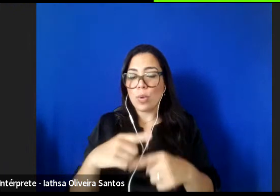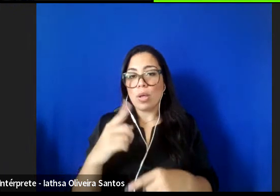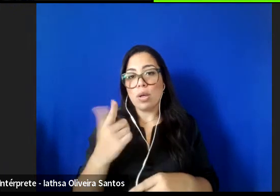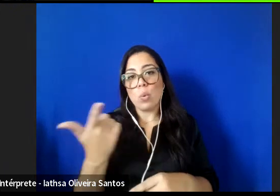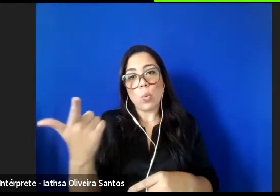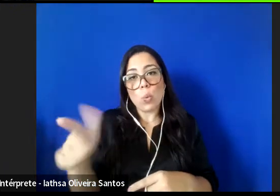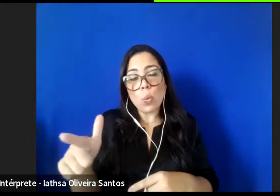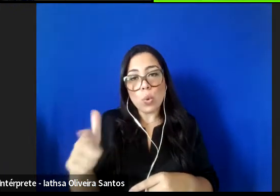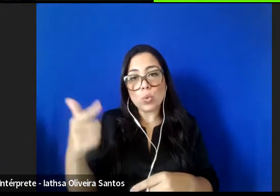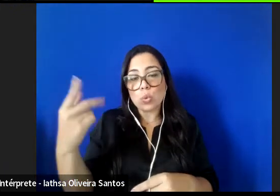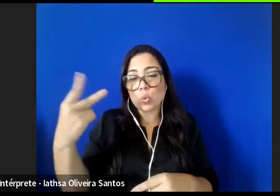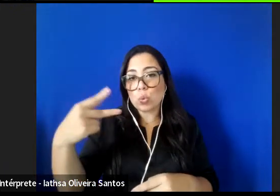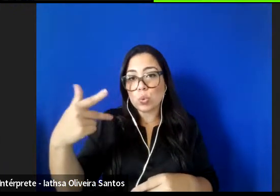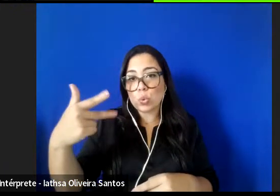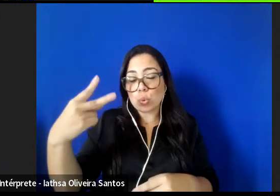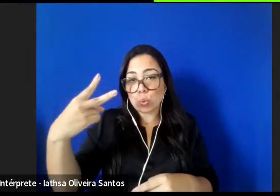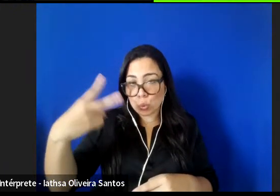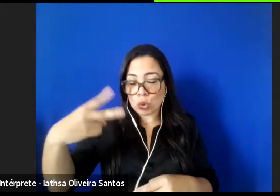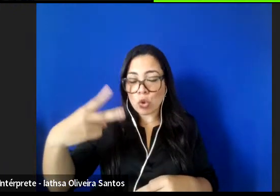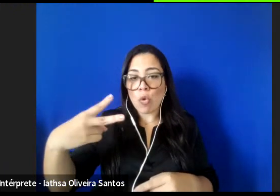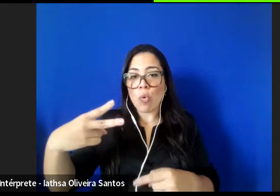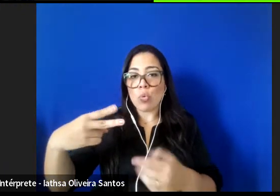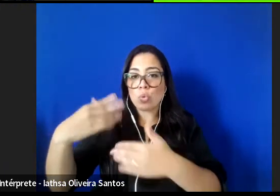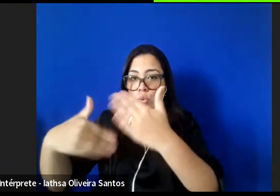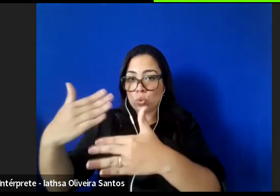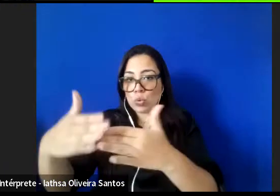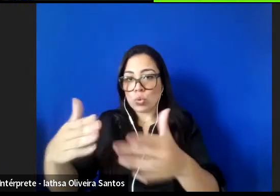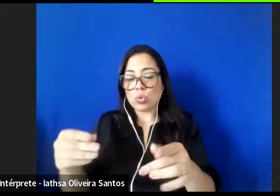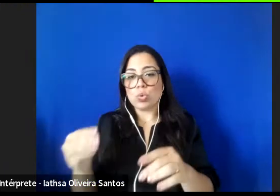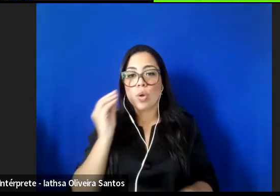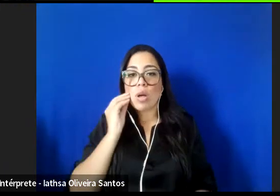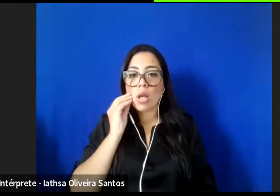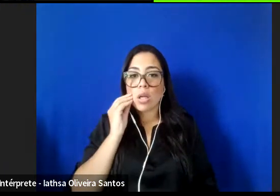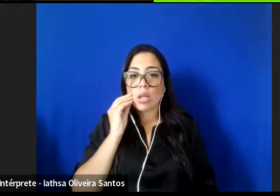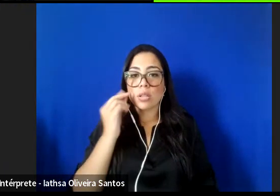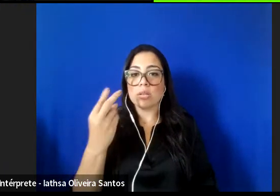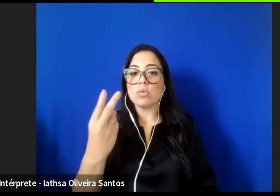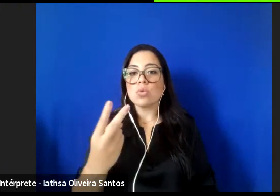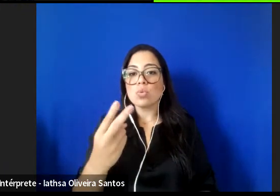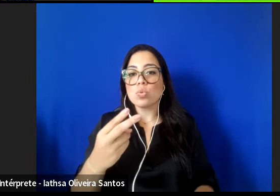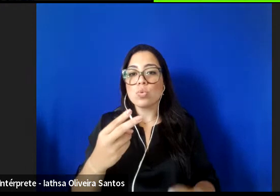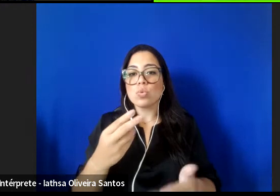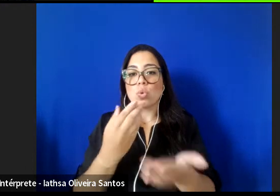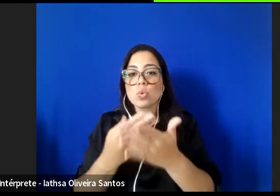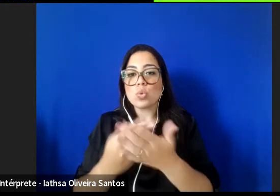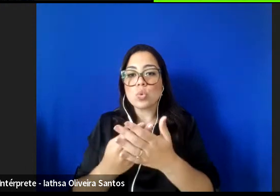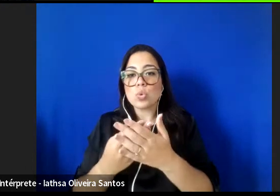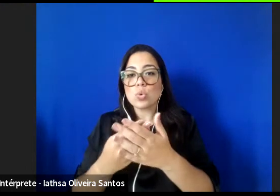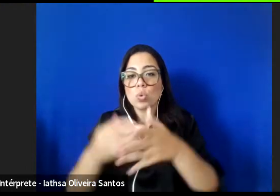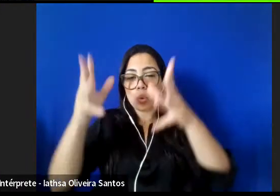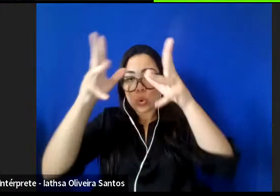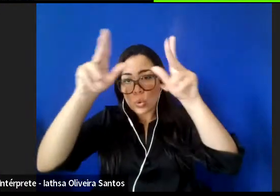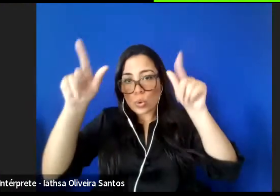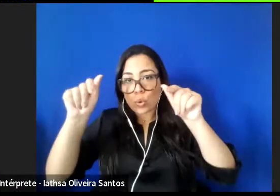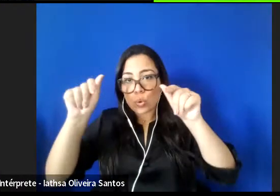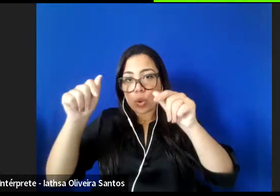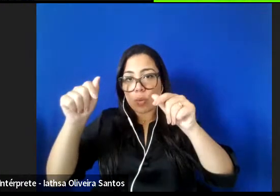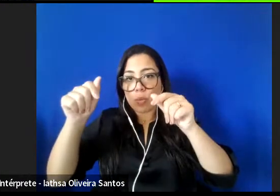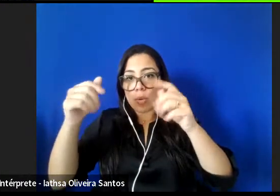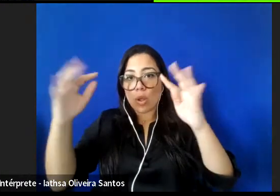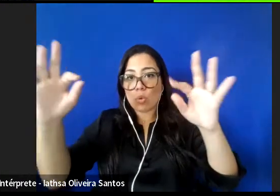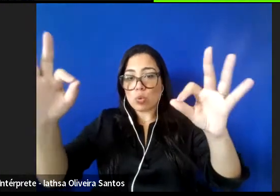andamento, que vai dizer respeito a um eventual estudo sobre o Tribunal do Júri